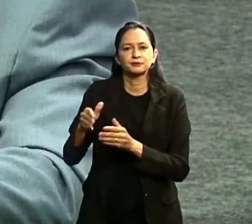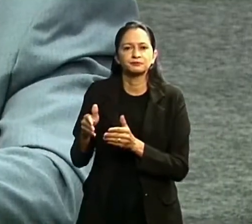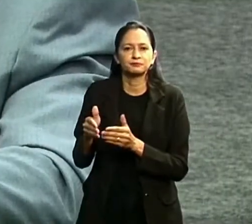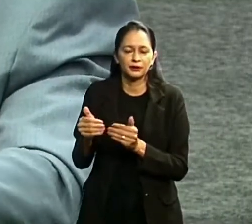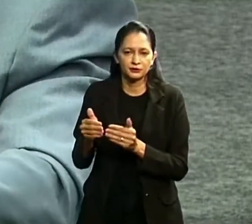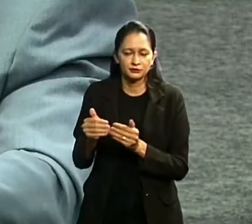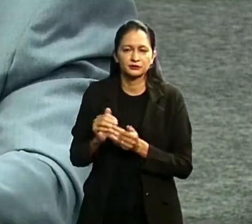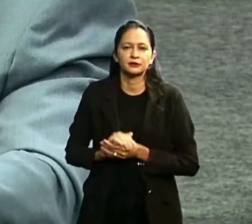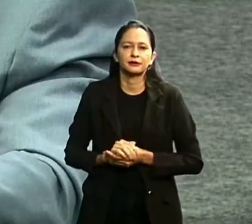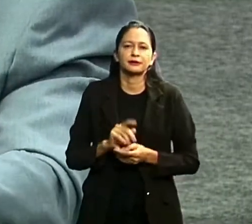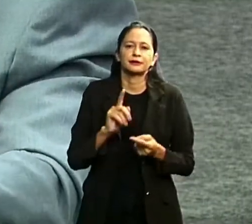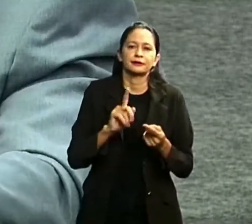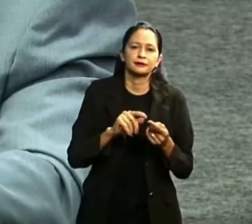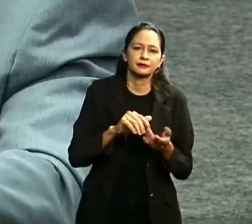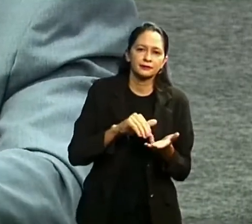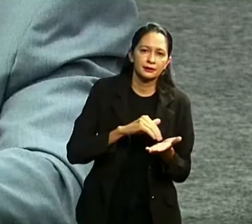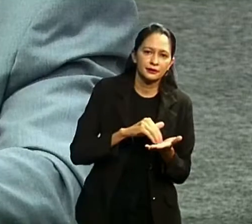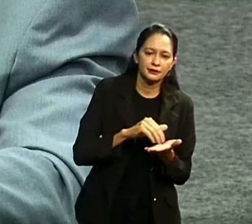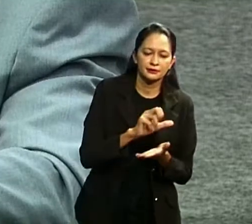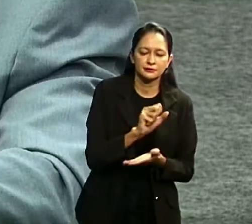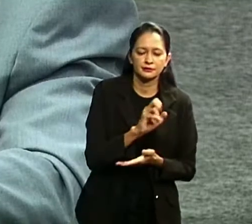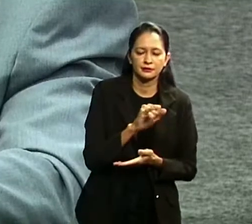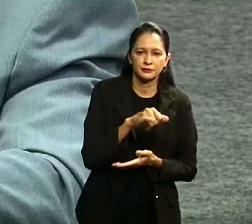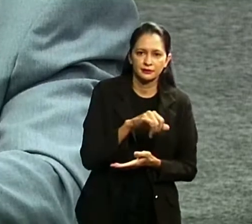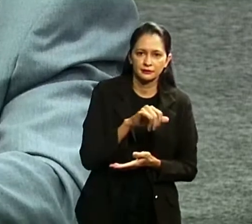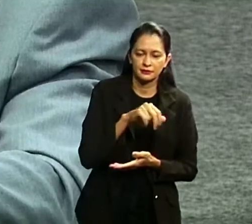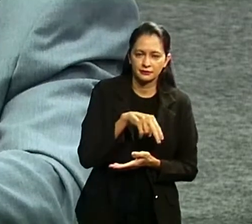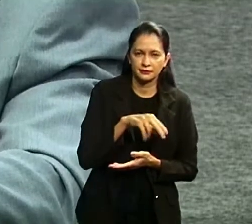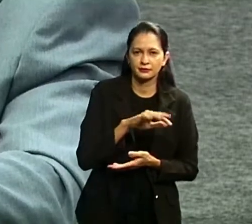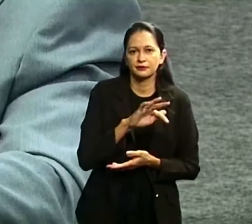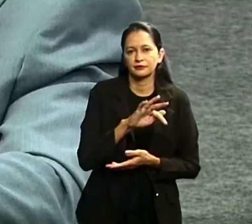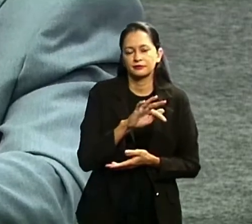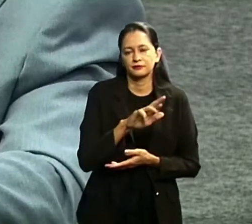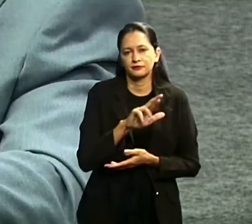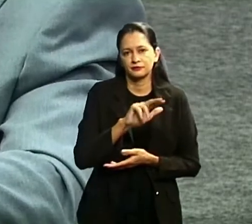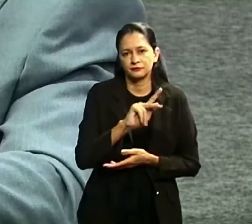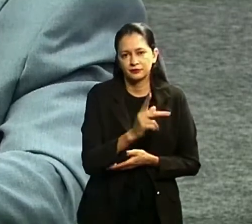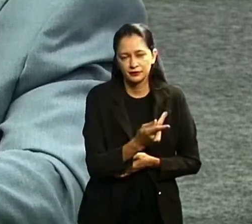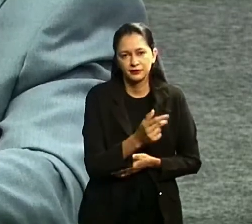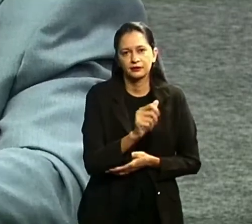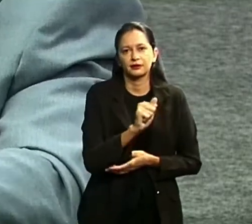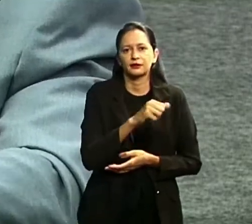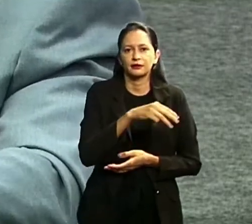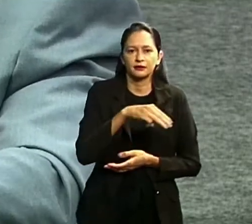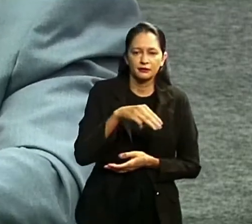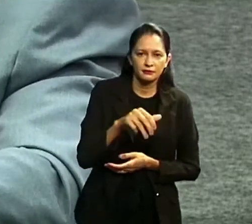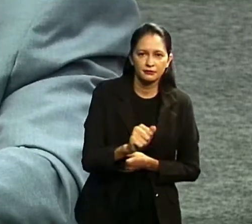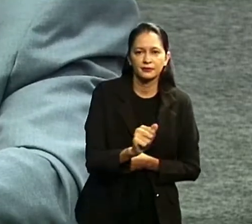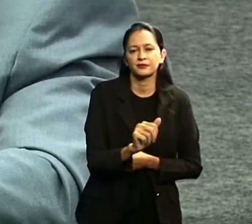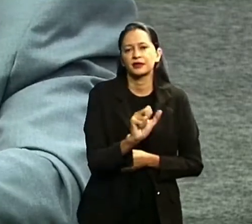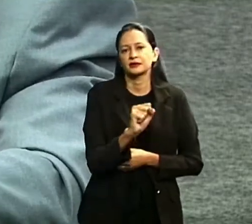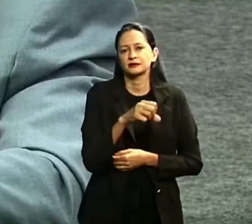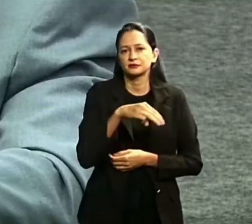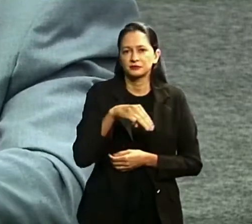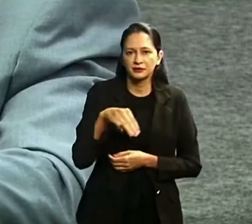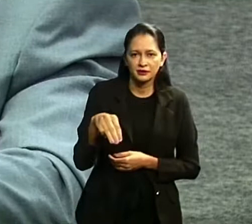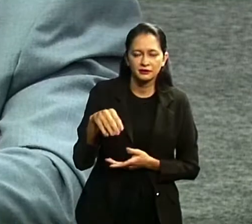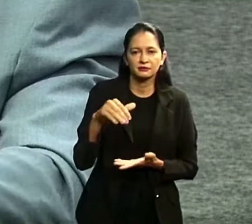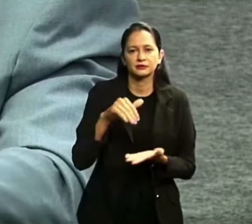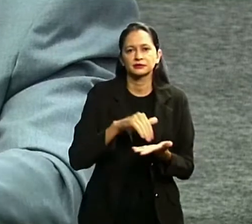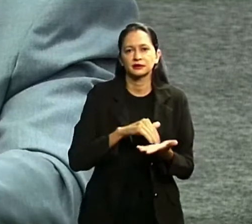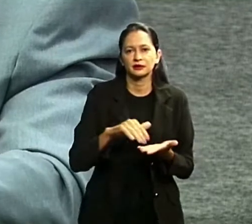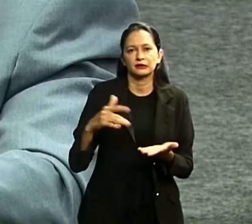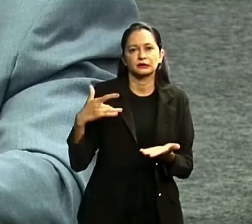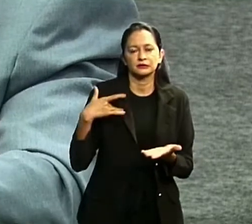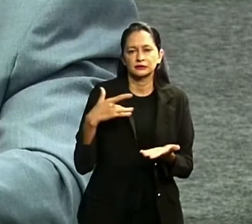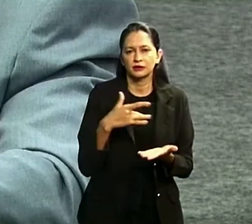CEINFRA, AMA, Secretaria de Mobilidade, Secretaria Municipal da Saúde